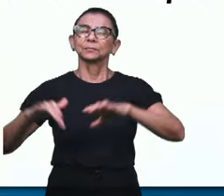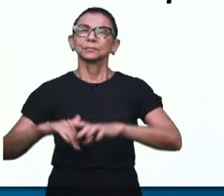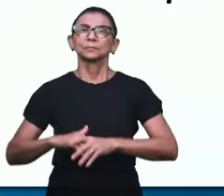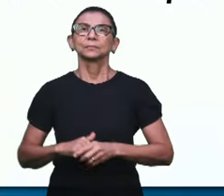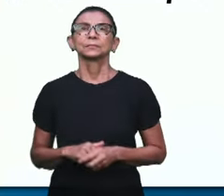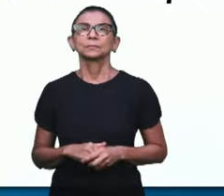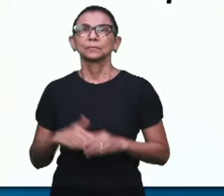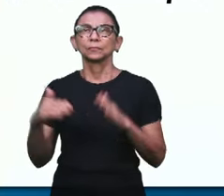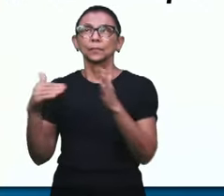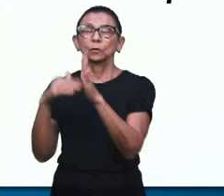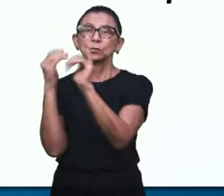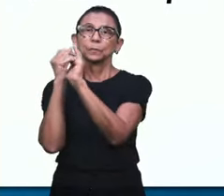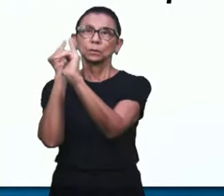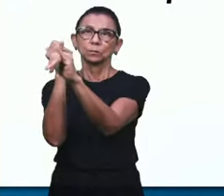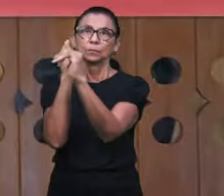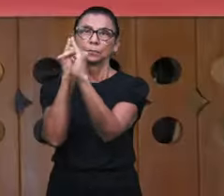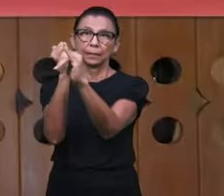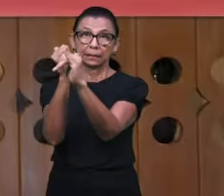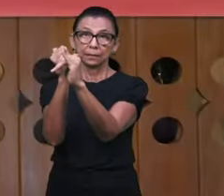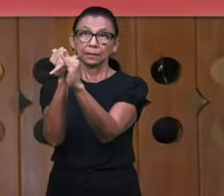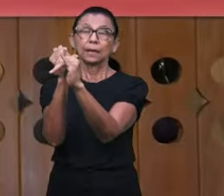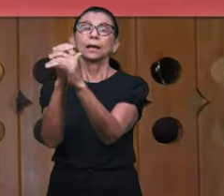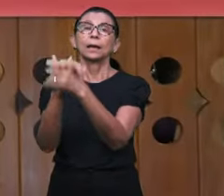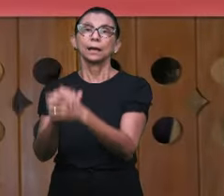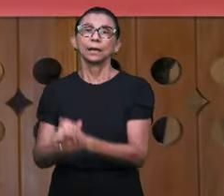última. E ele vem com alarido,